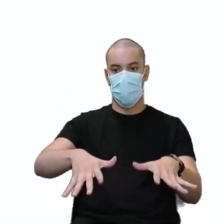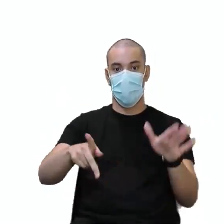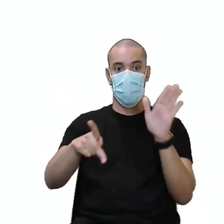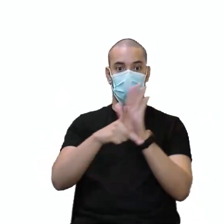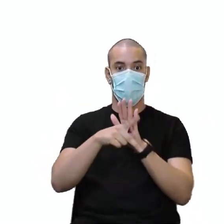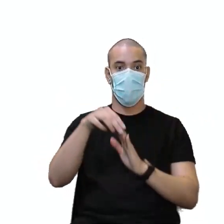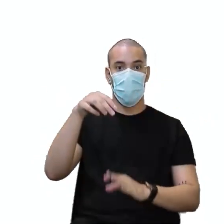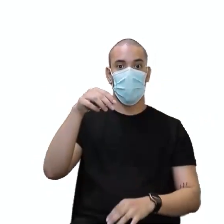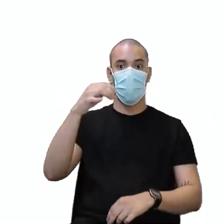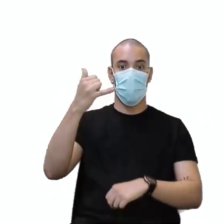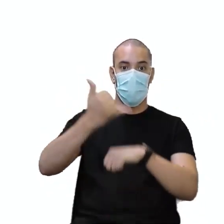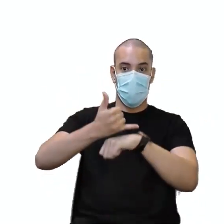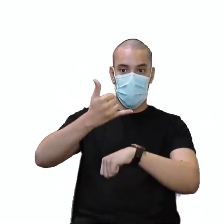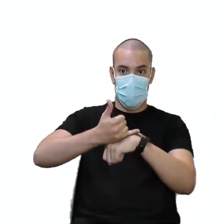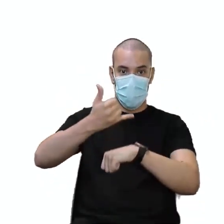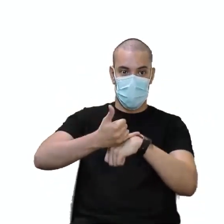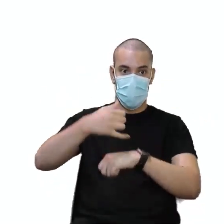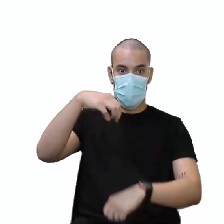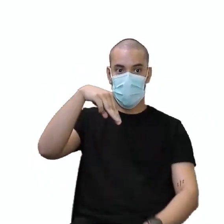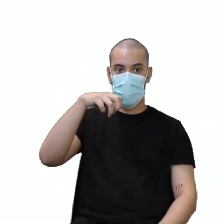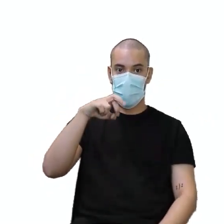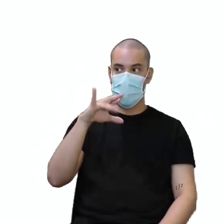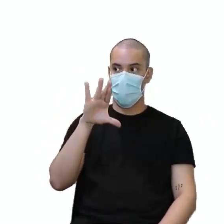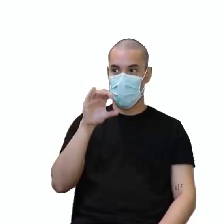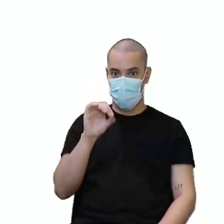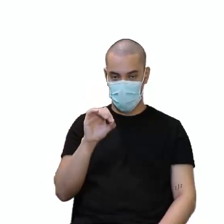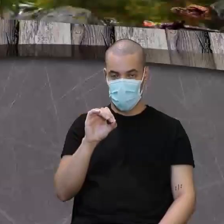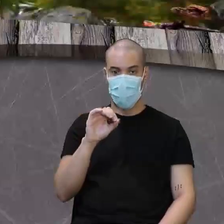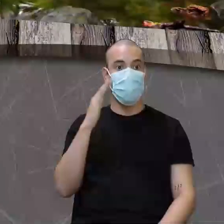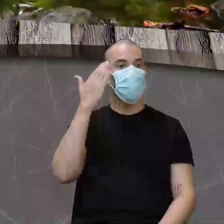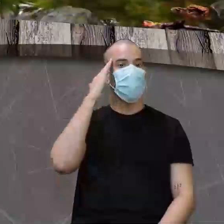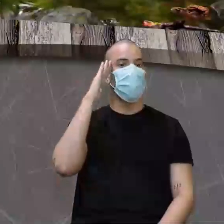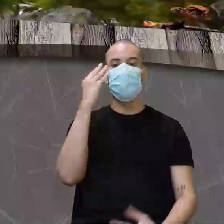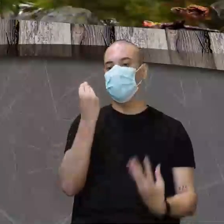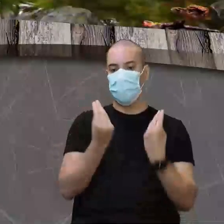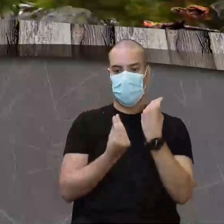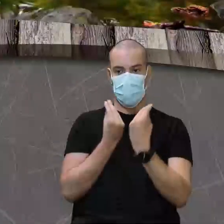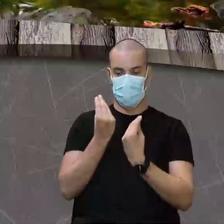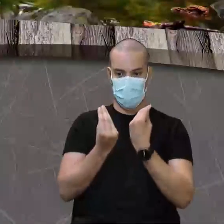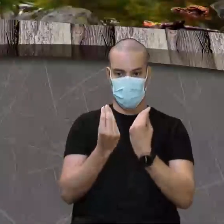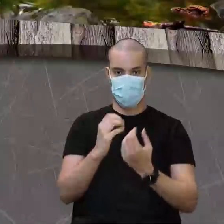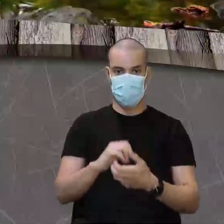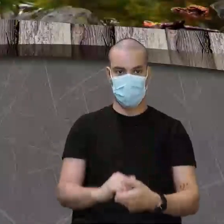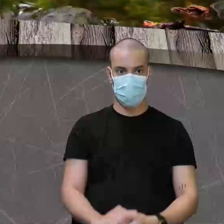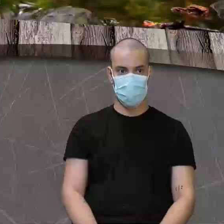Para compreender isso, vem aqui comigo, por favor.